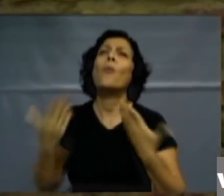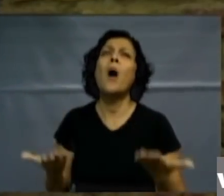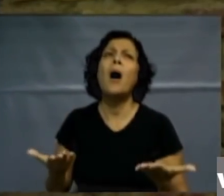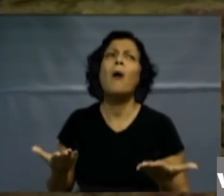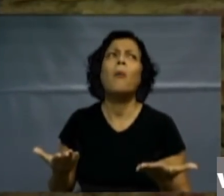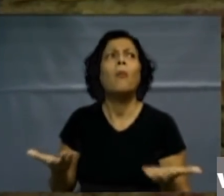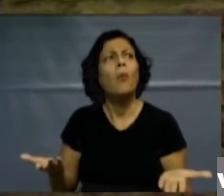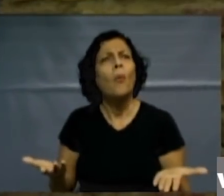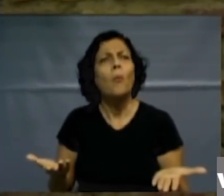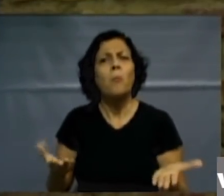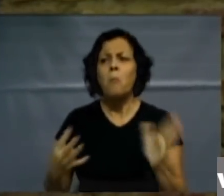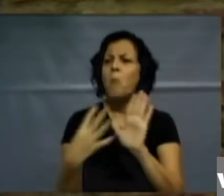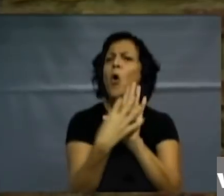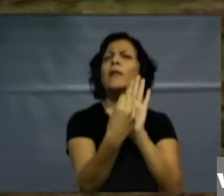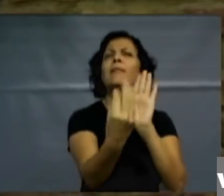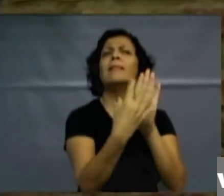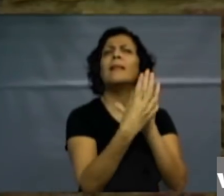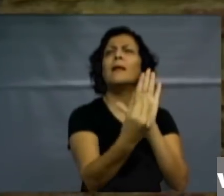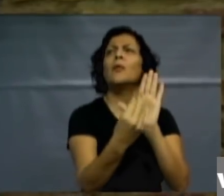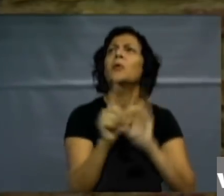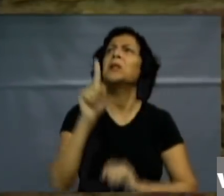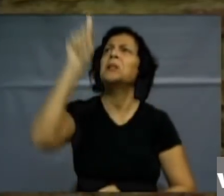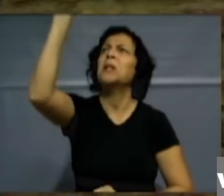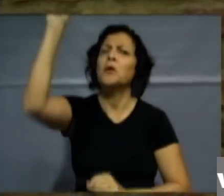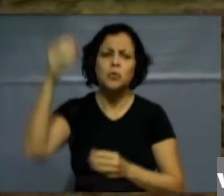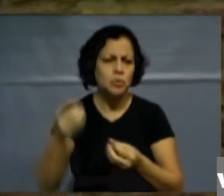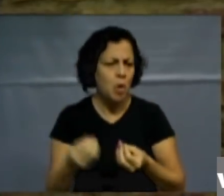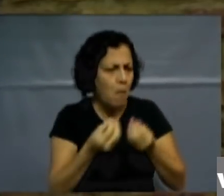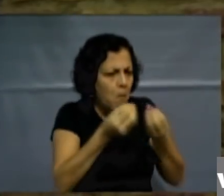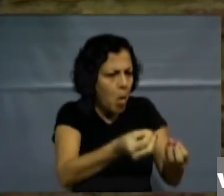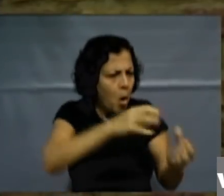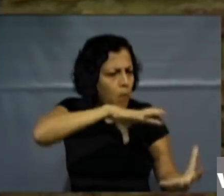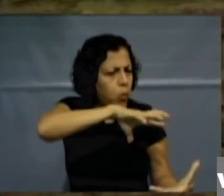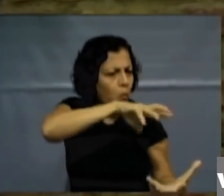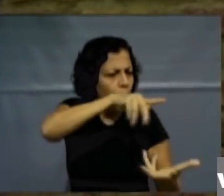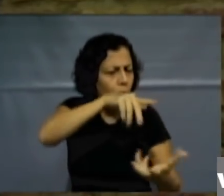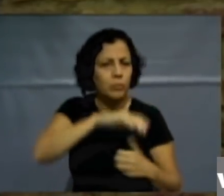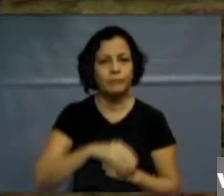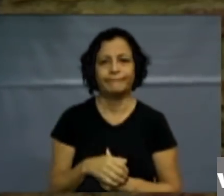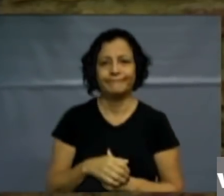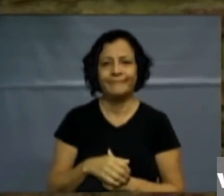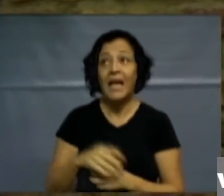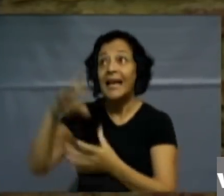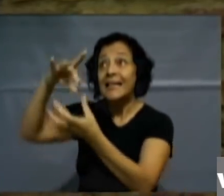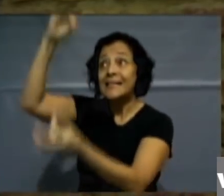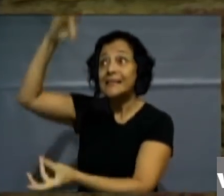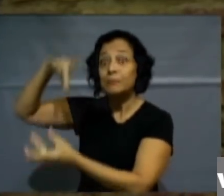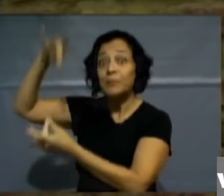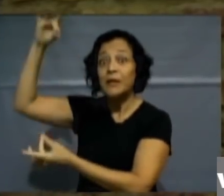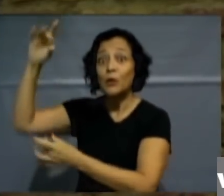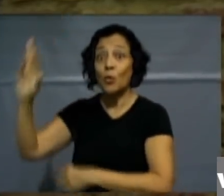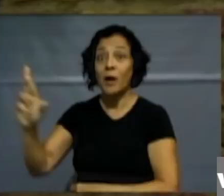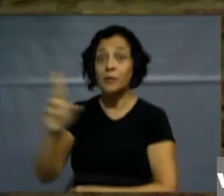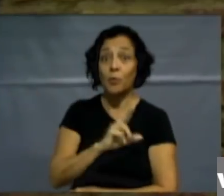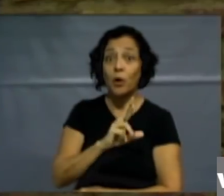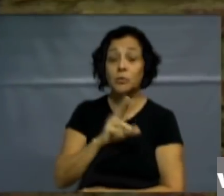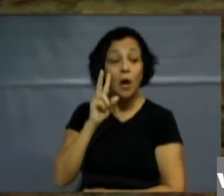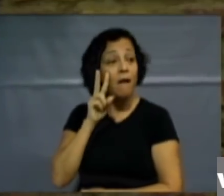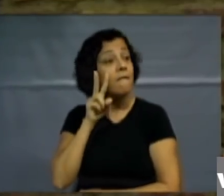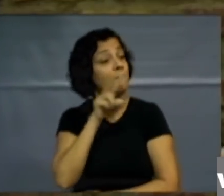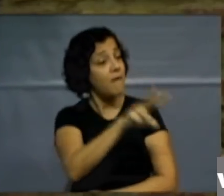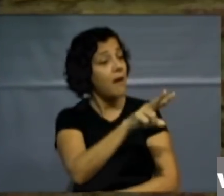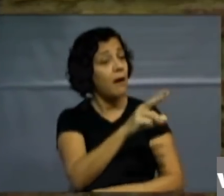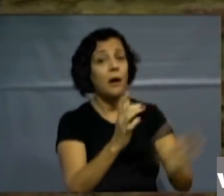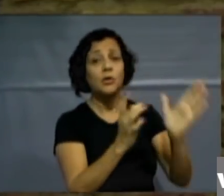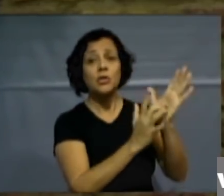veio oferecer à humanidade? Os espíritos vêm responder: vede